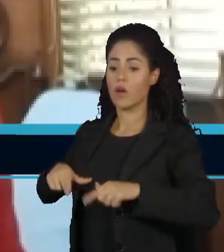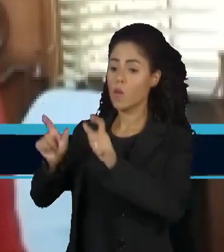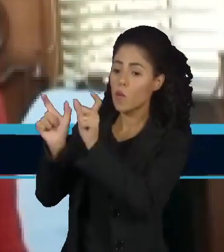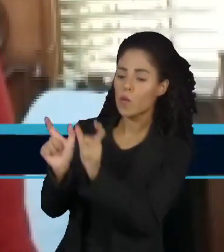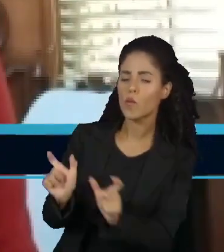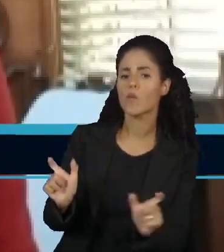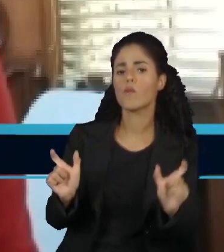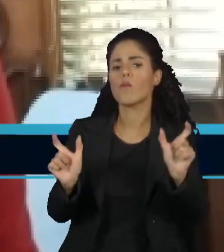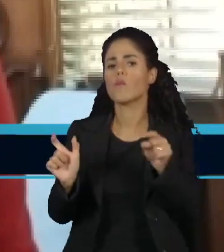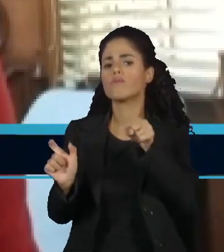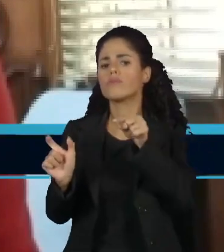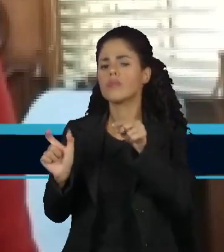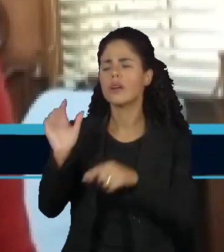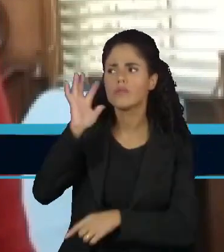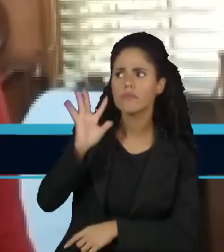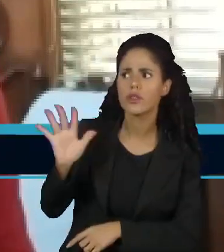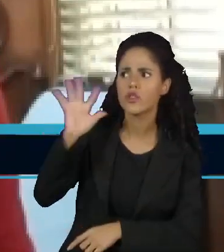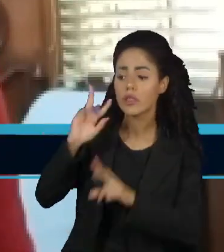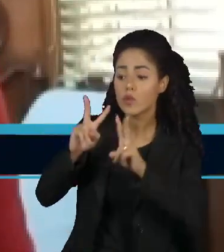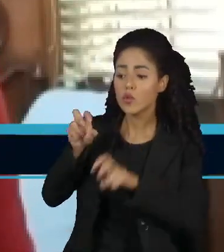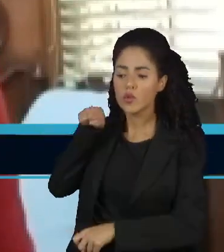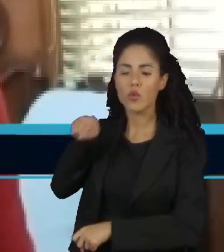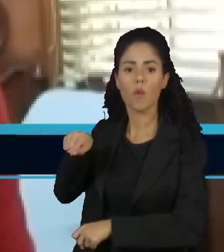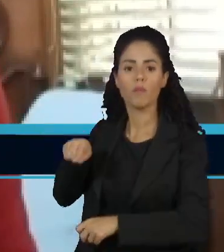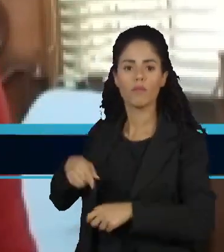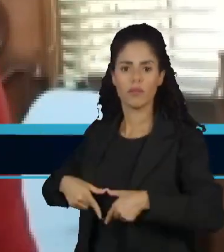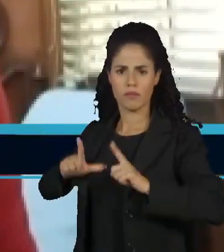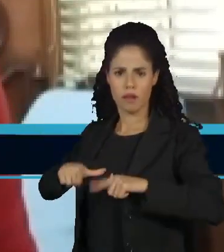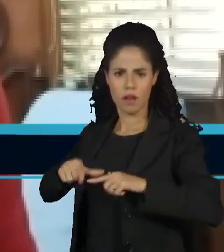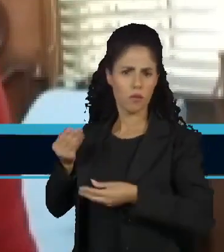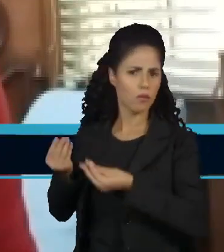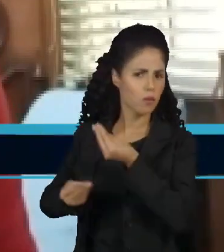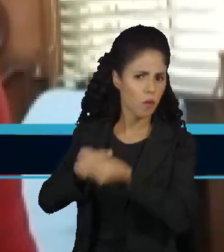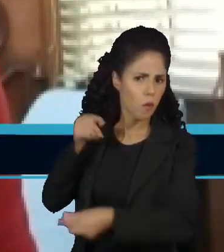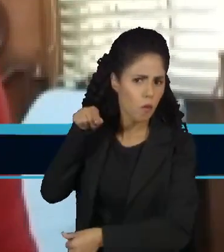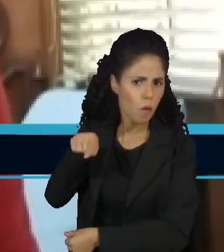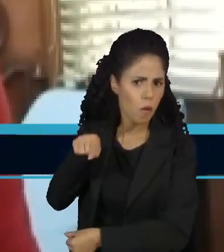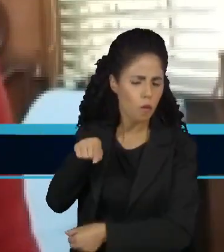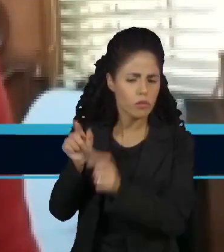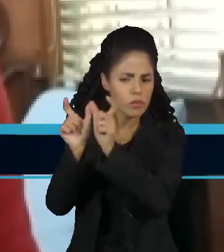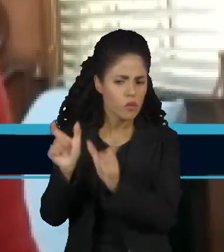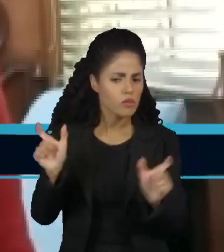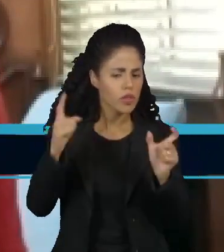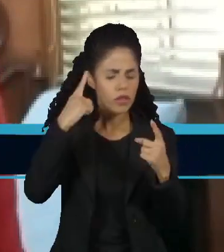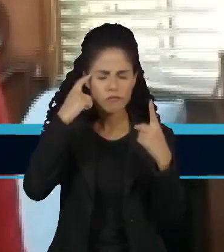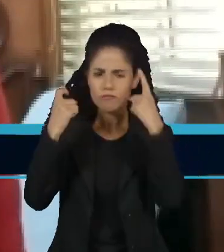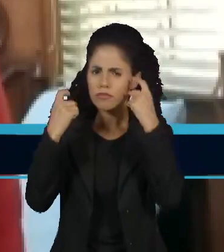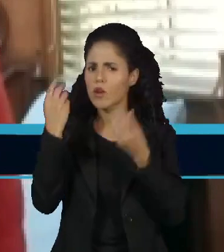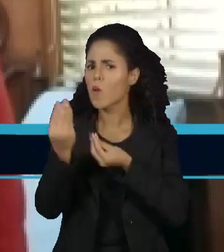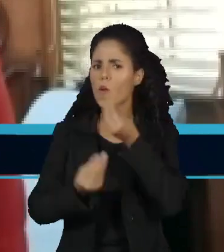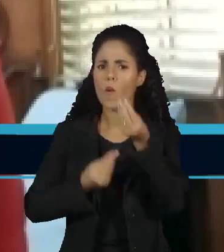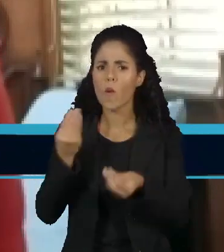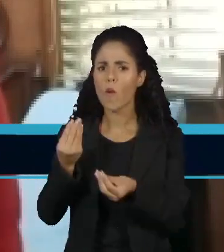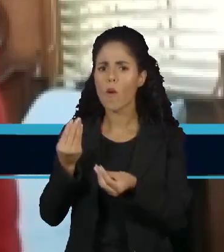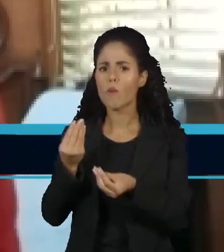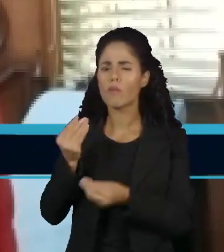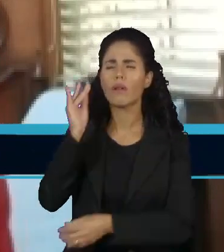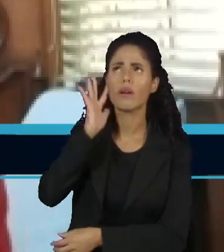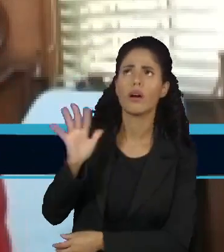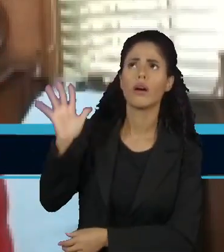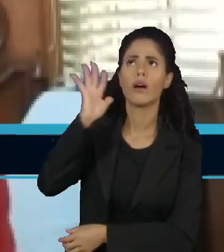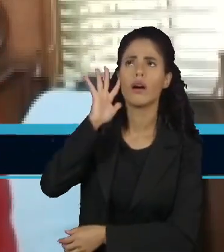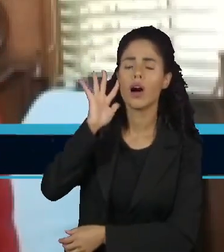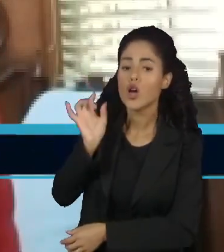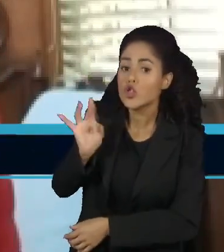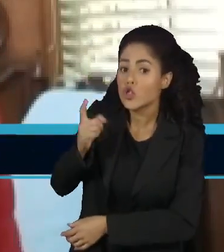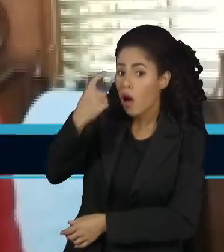entre uma imaginação sobre Israel, não é? E essa imaginação, esse conceito, essa ideia, eu chamo de Israel imaginária. Essa